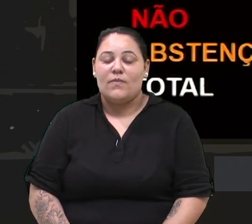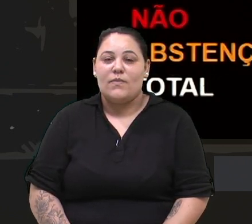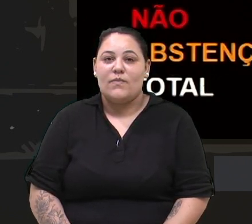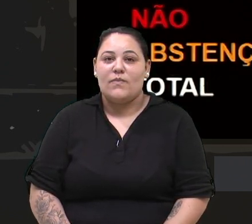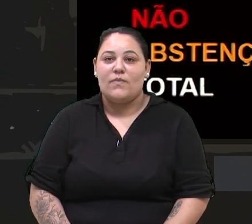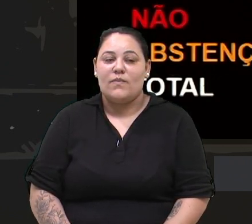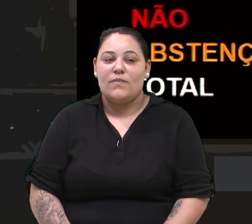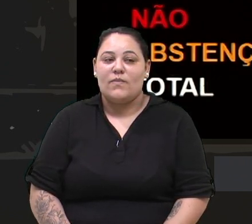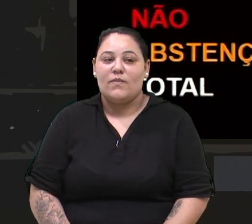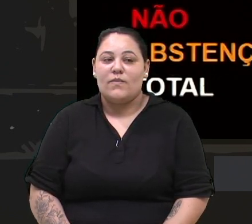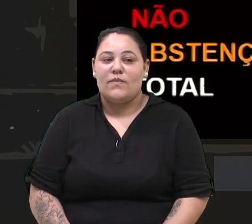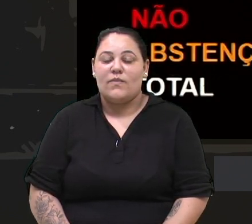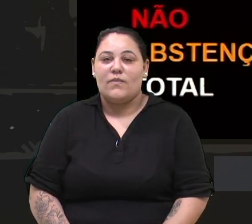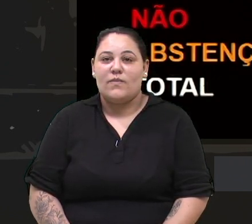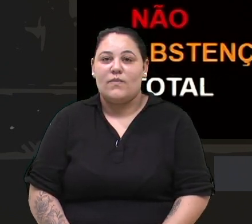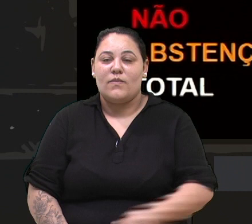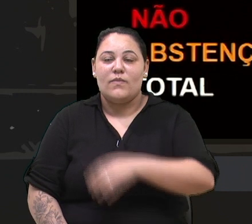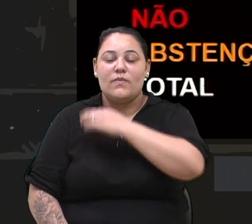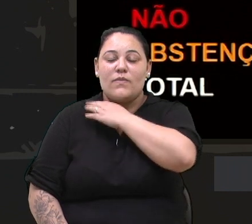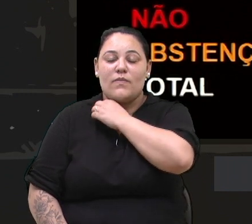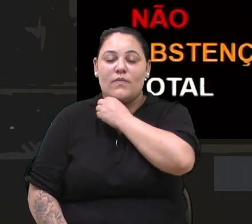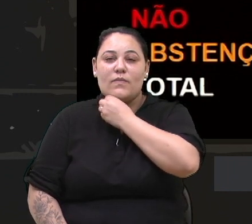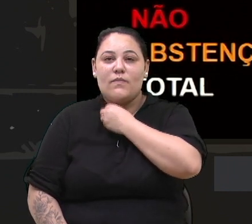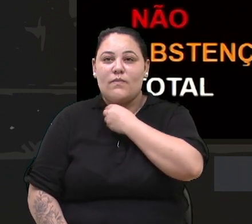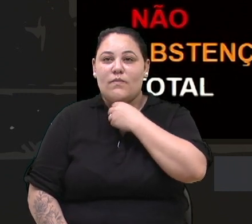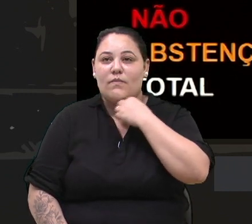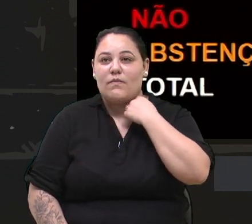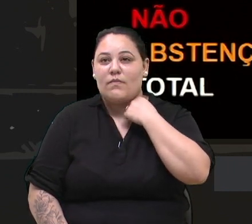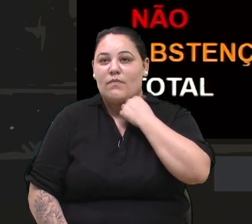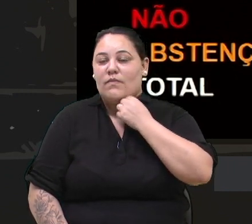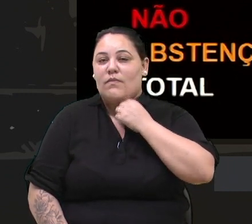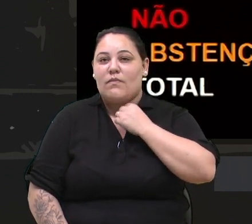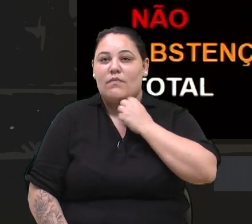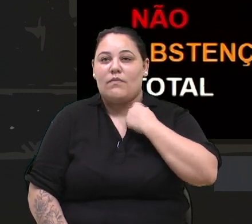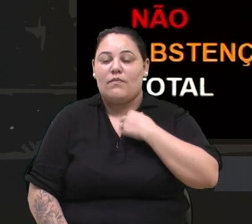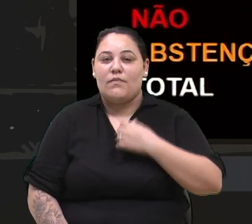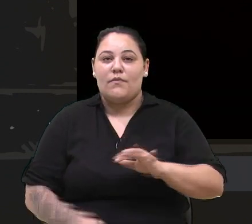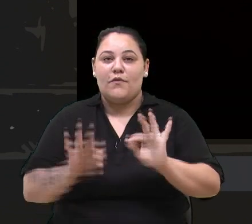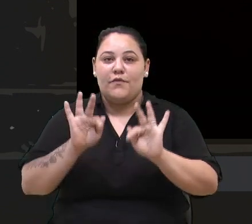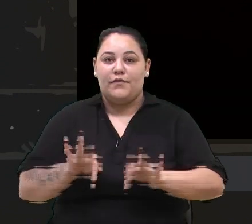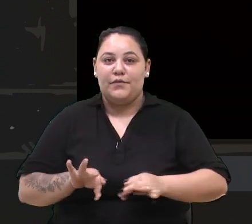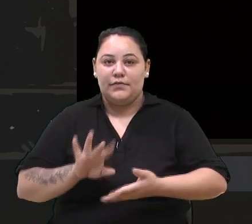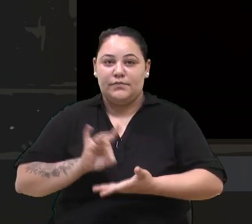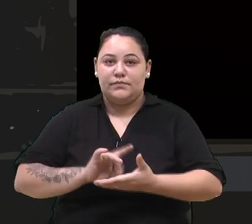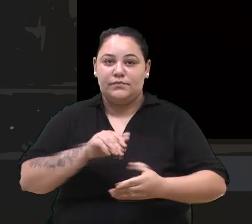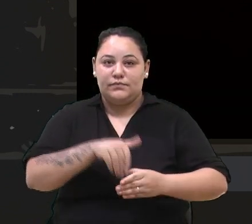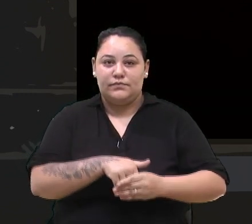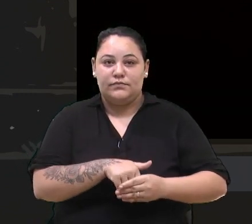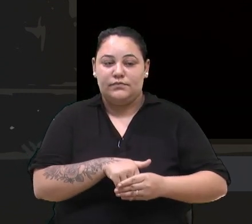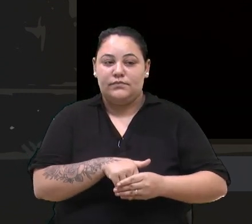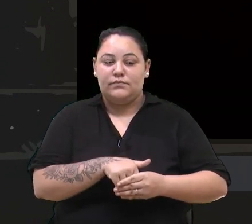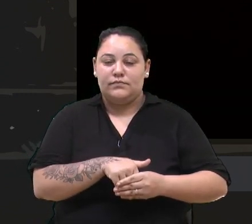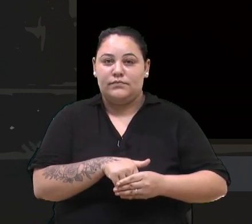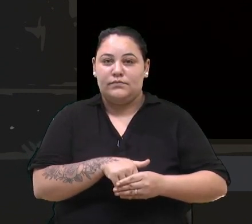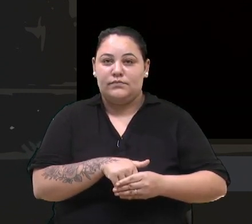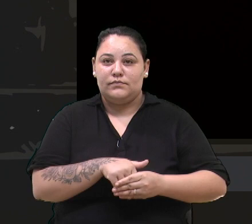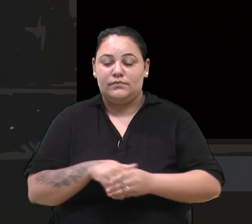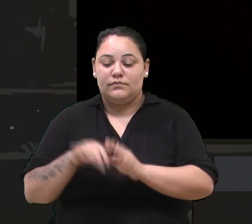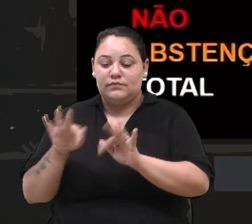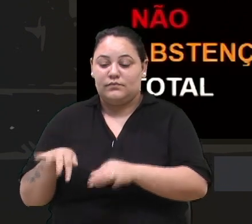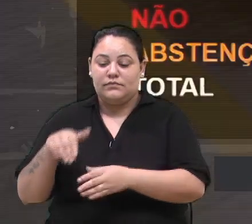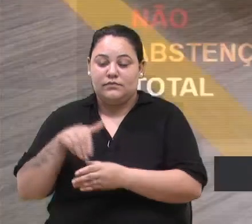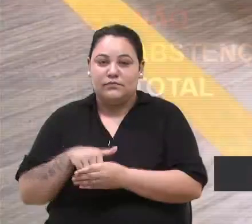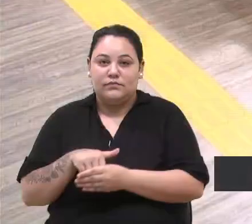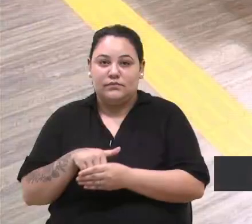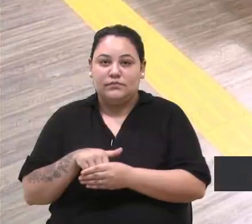O evangelista. Voto sim, senhor presidente. Obrigado, senhor Camille. Vota sim. Encerrado o registro dos votos, encerrada a votação, projeto